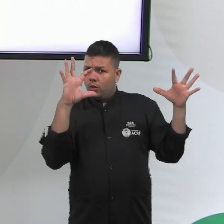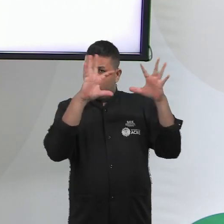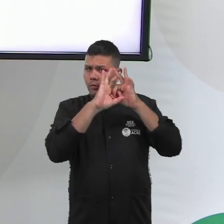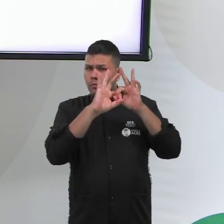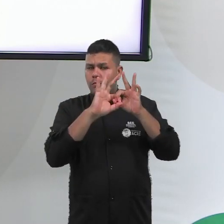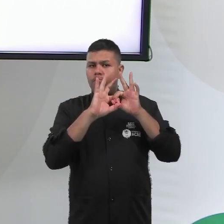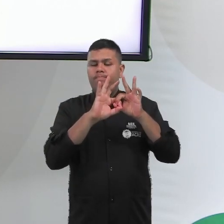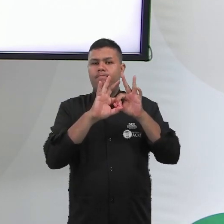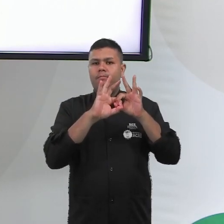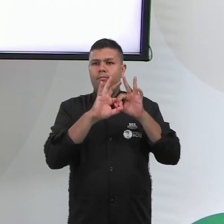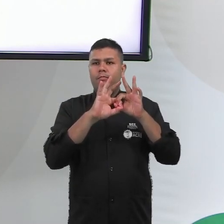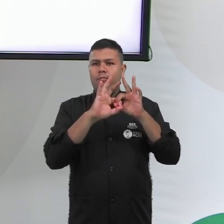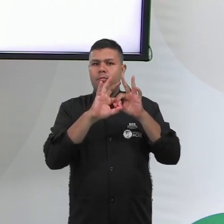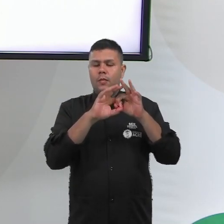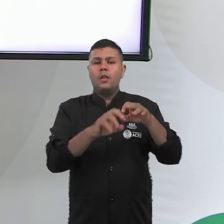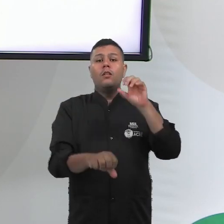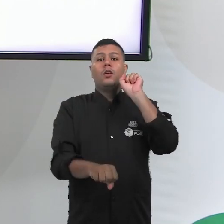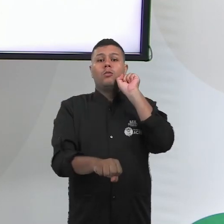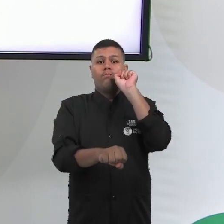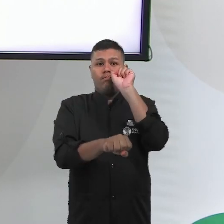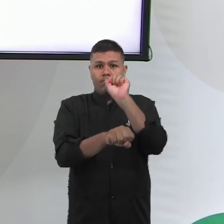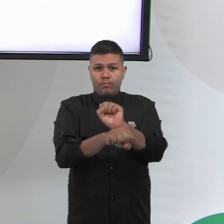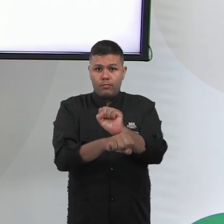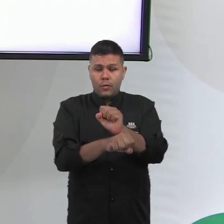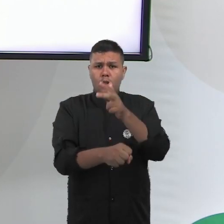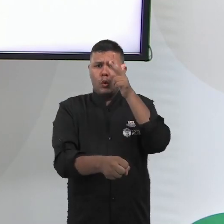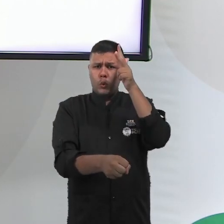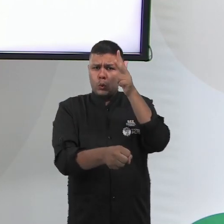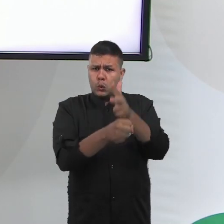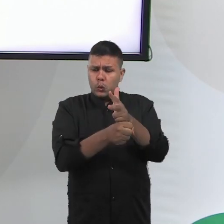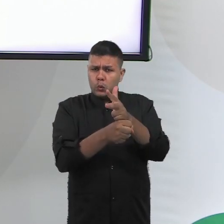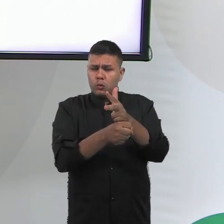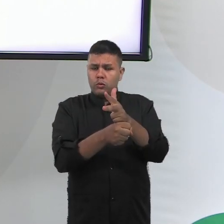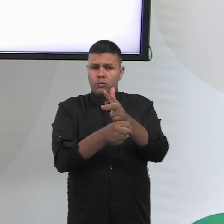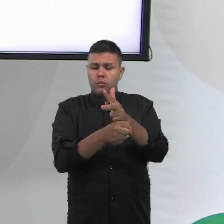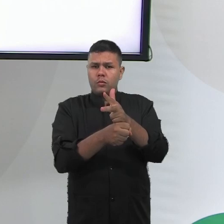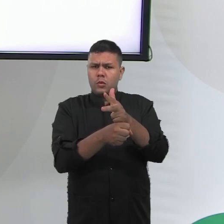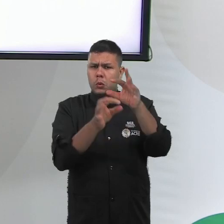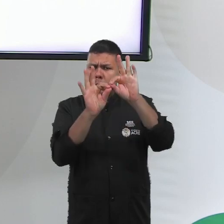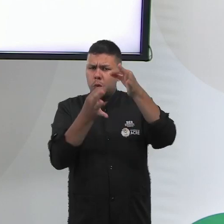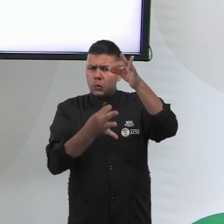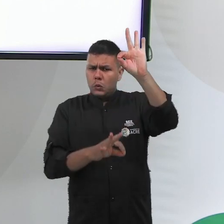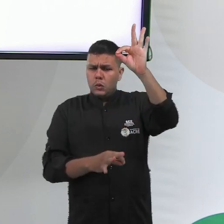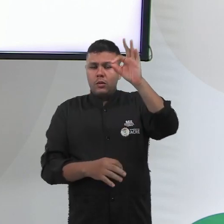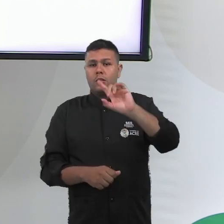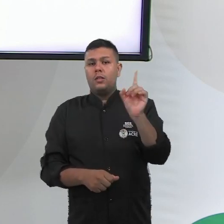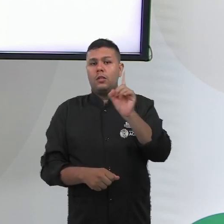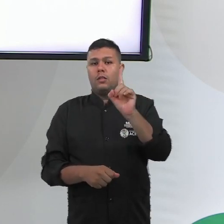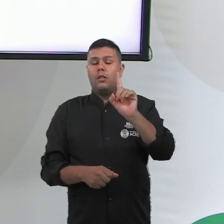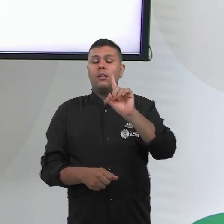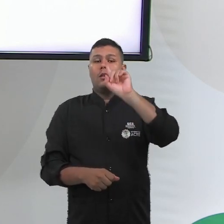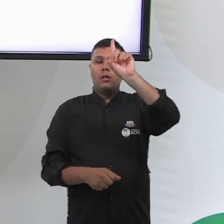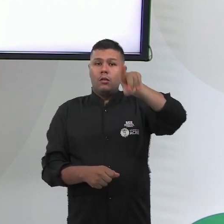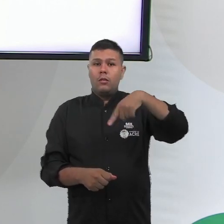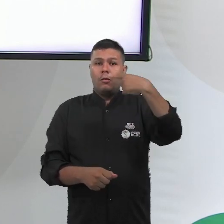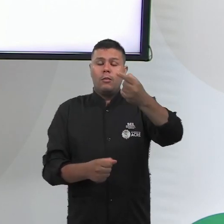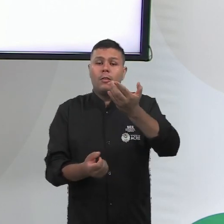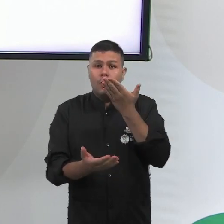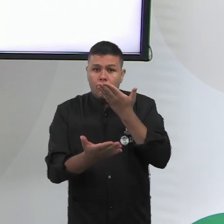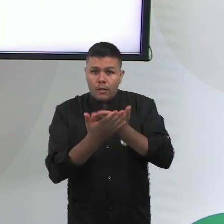galerinha, nós vamos parar por aqui, né, para o nosso vídeo não ficar tão extenso, mas na próxima aula a gente volta aí